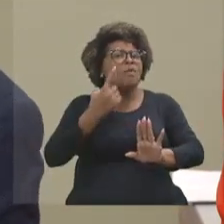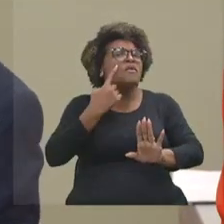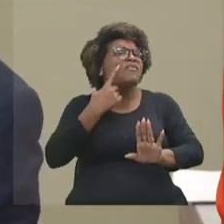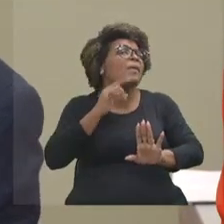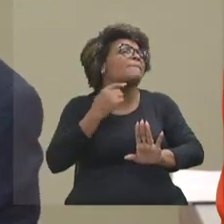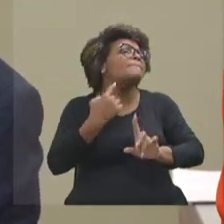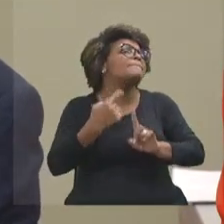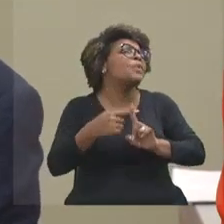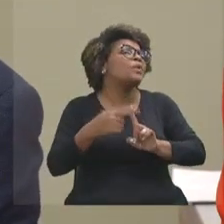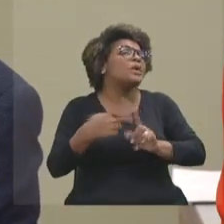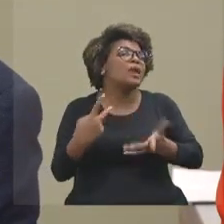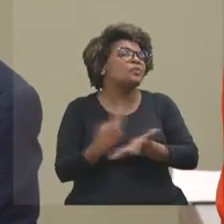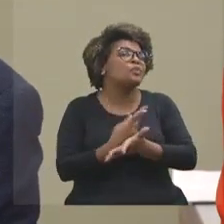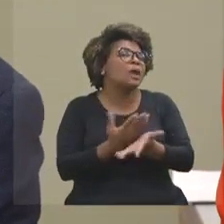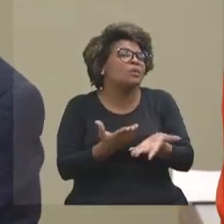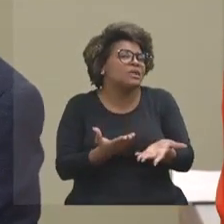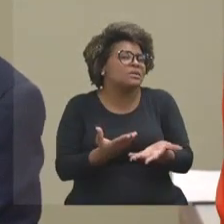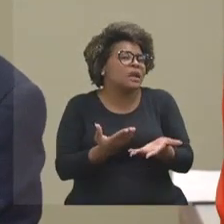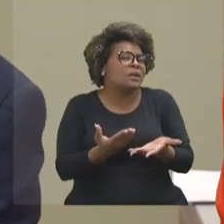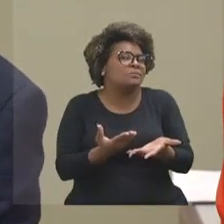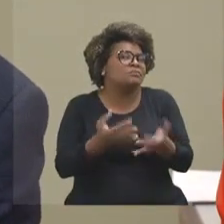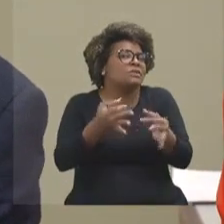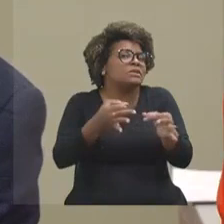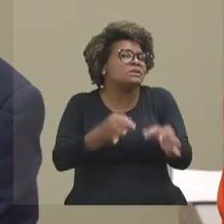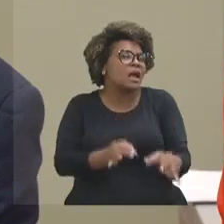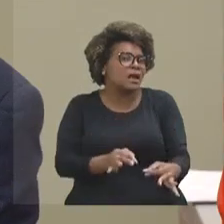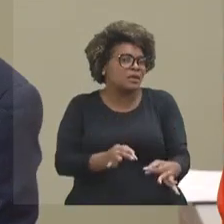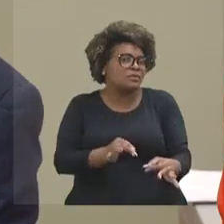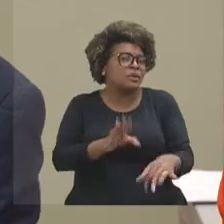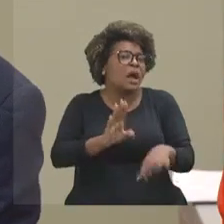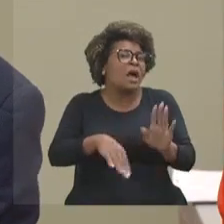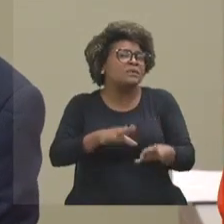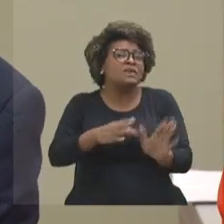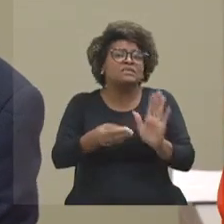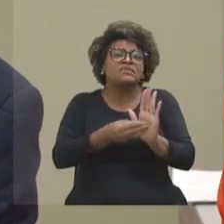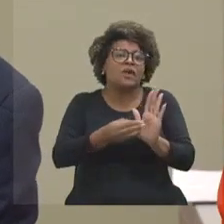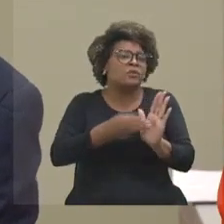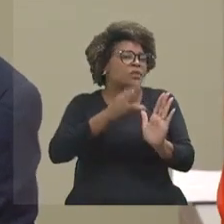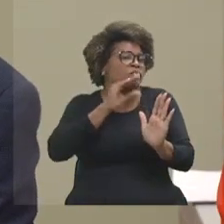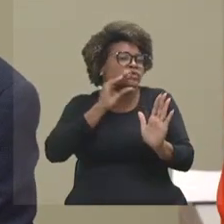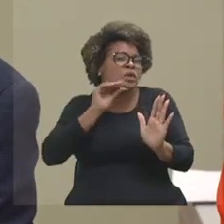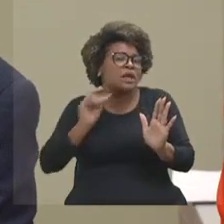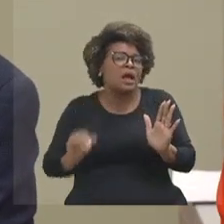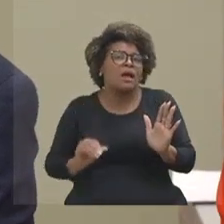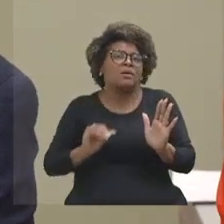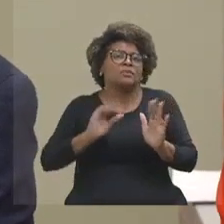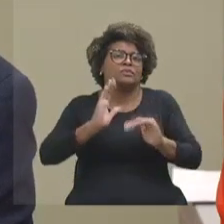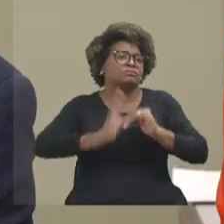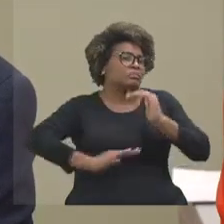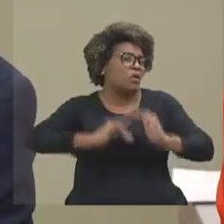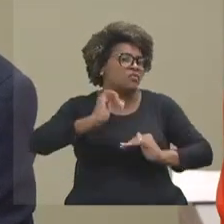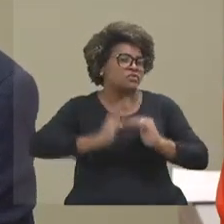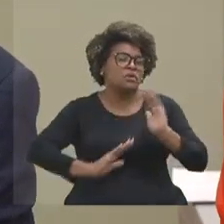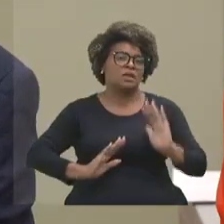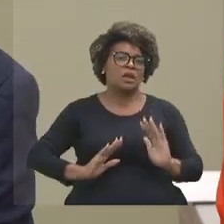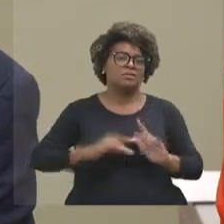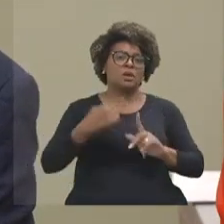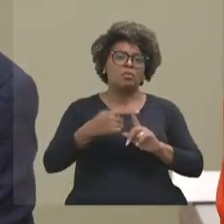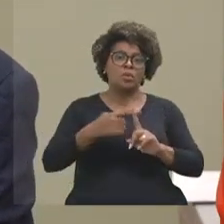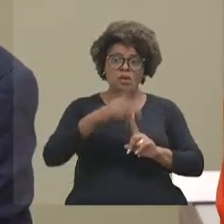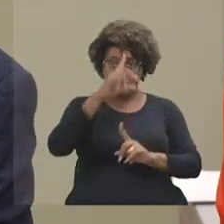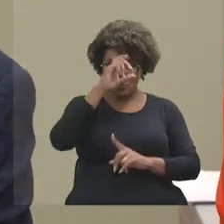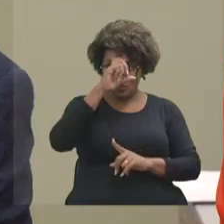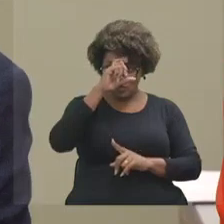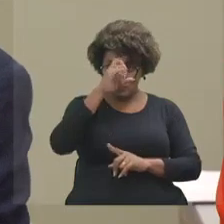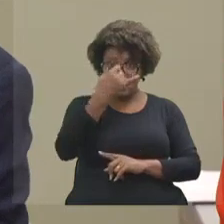funcionando adequadamente pode ser por falta de servidores pode ser por falta de profissionais porque o hospital em si se ele não